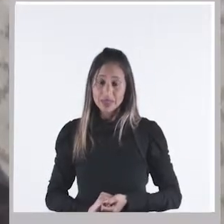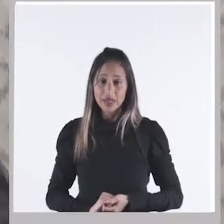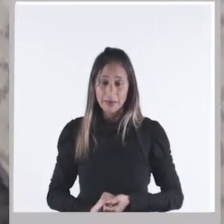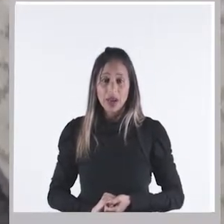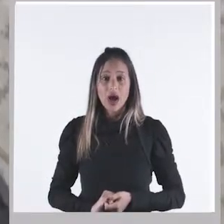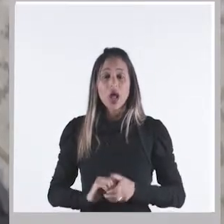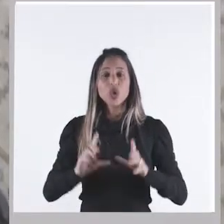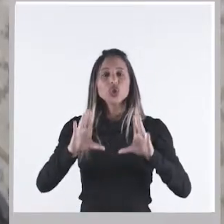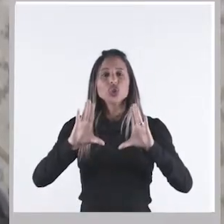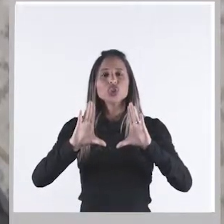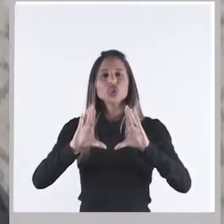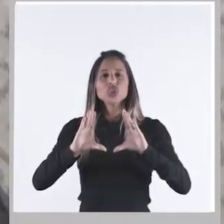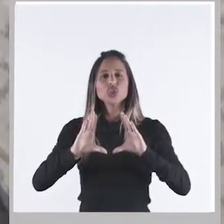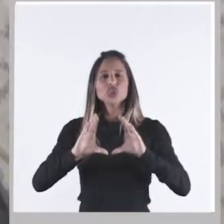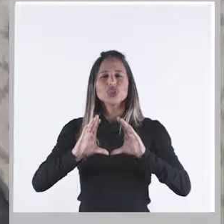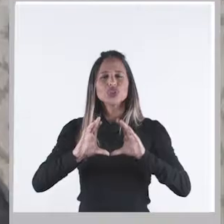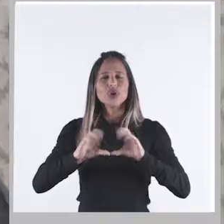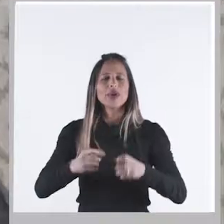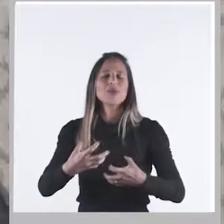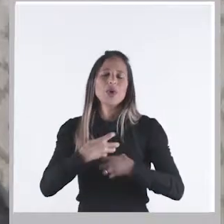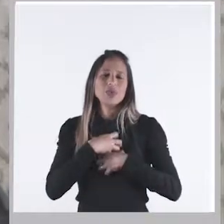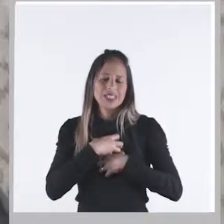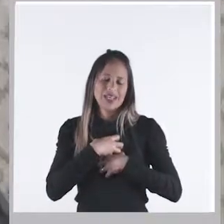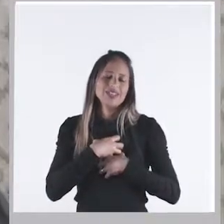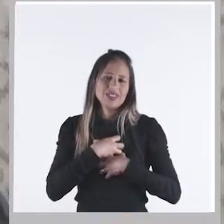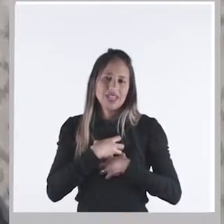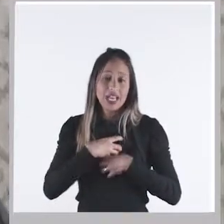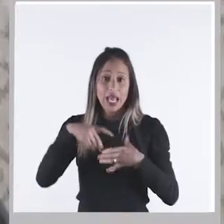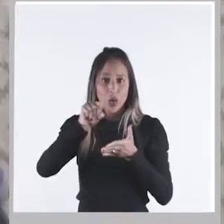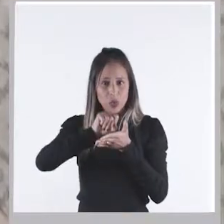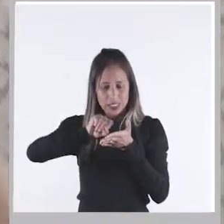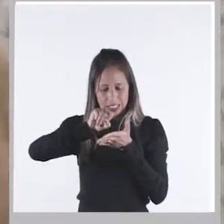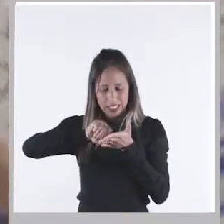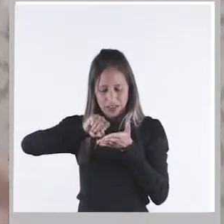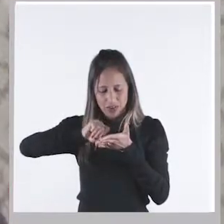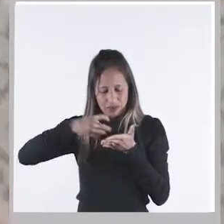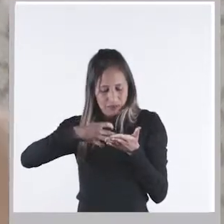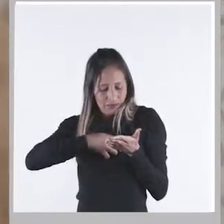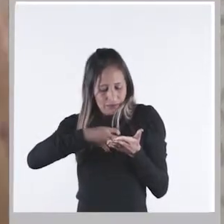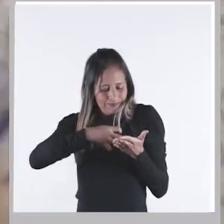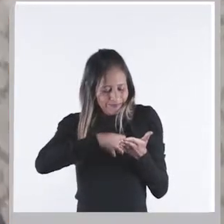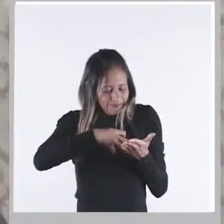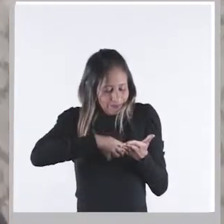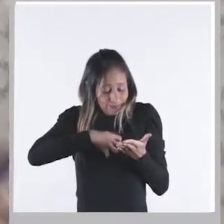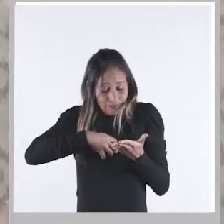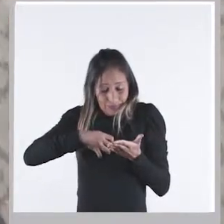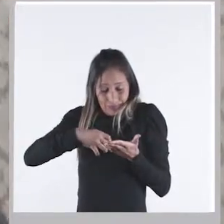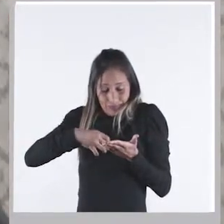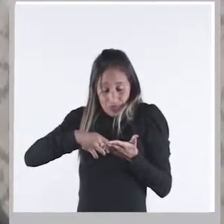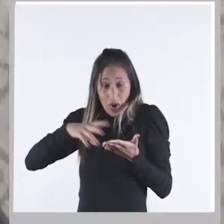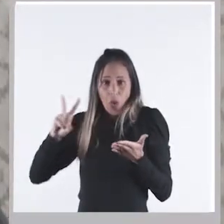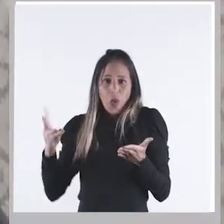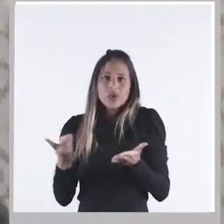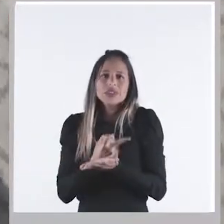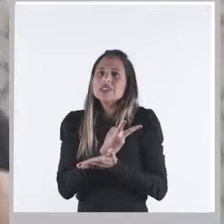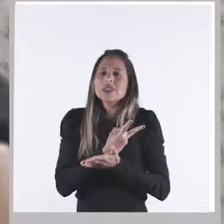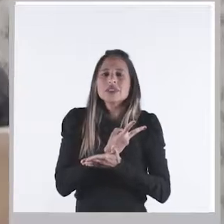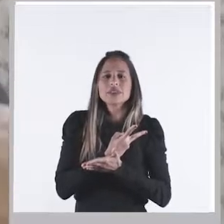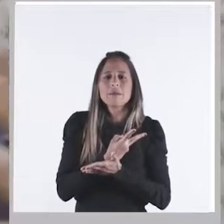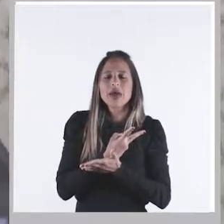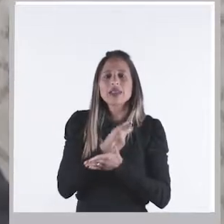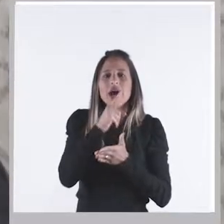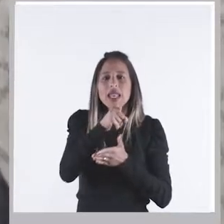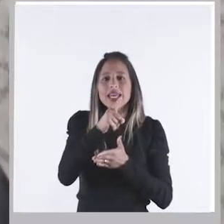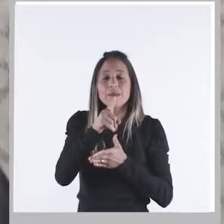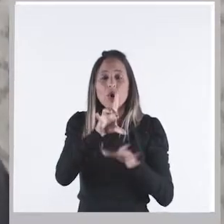para diminuir a febre de sentir. Né? Então, eu escrevia movida por algum acontecimento, né? Ali no